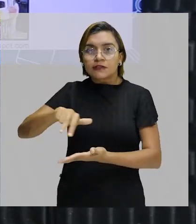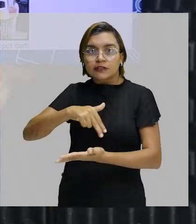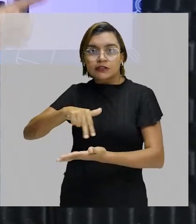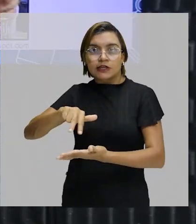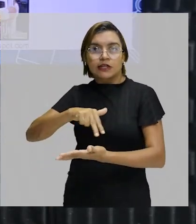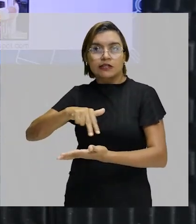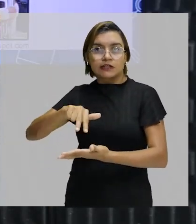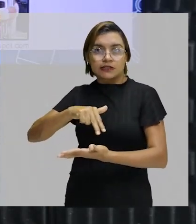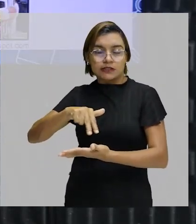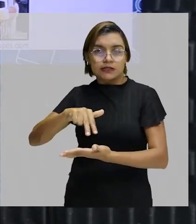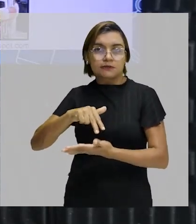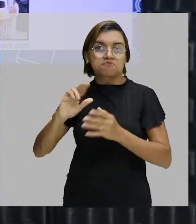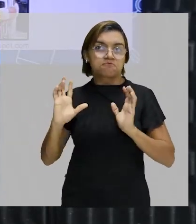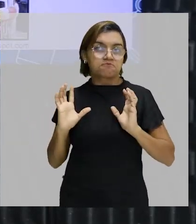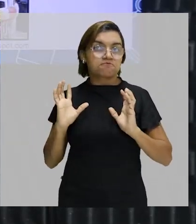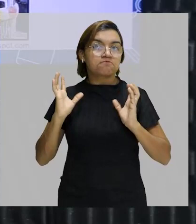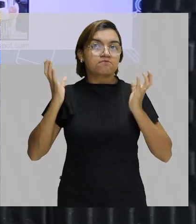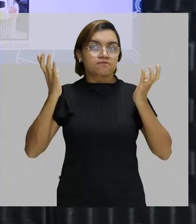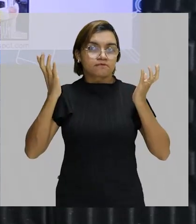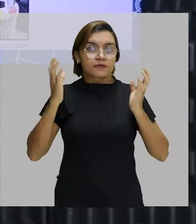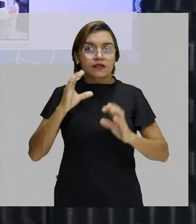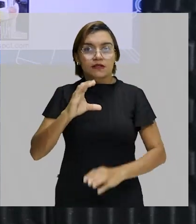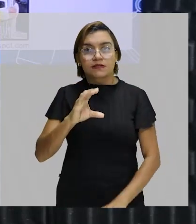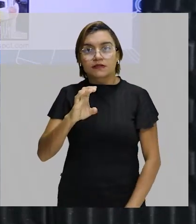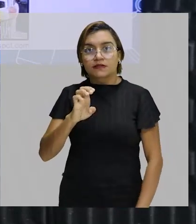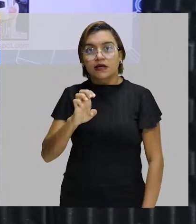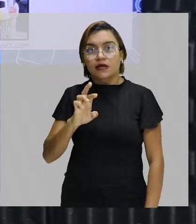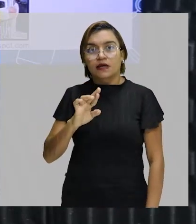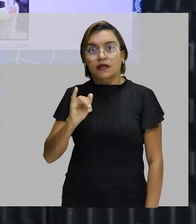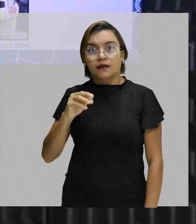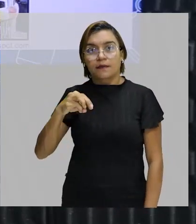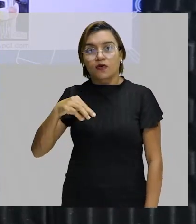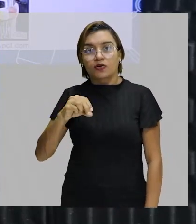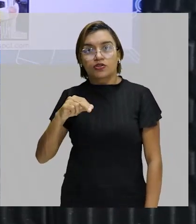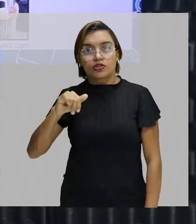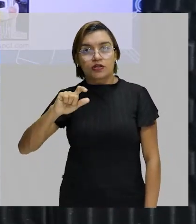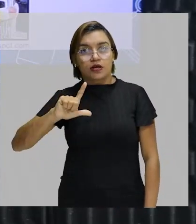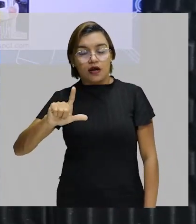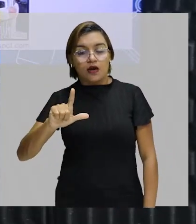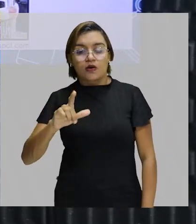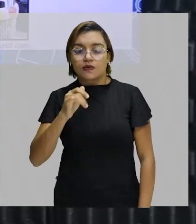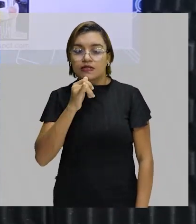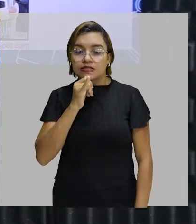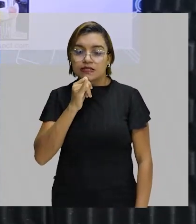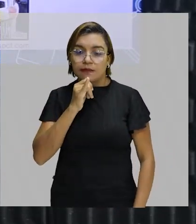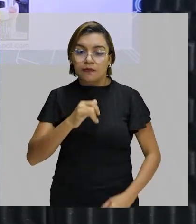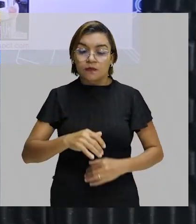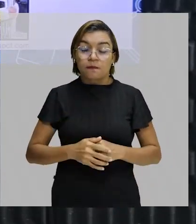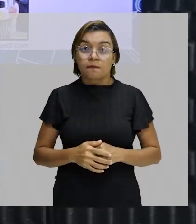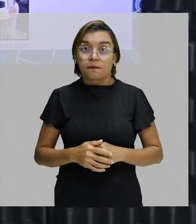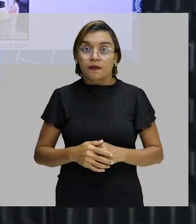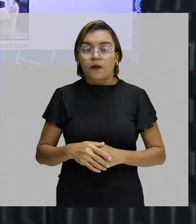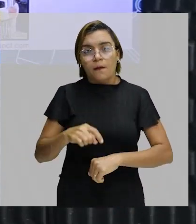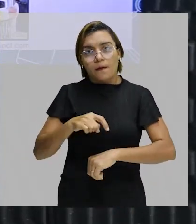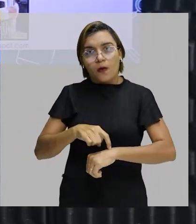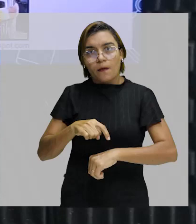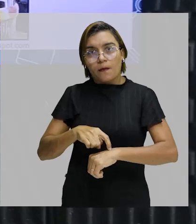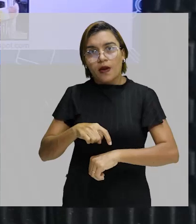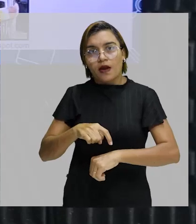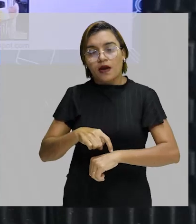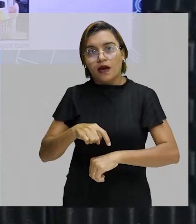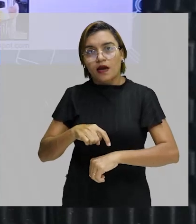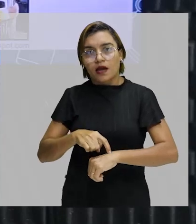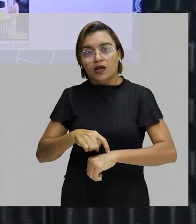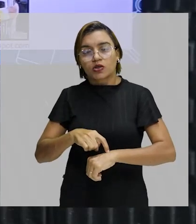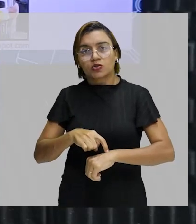dança cerimonial, uma dança que é ali para que seja encerrado aquele momento de luto na qual